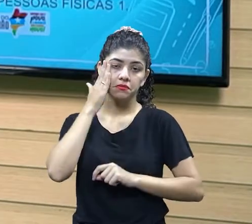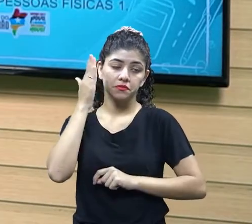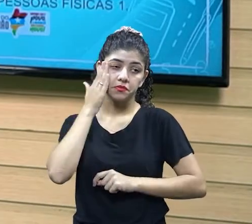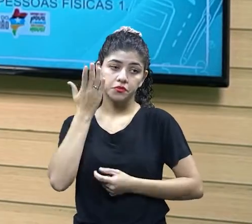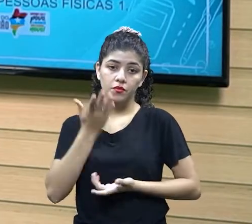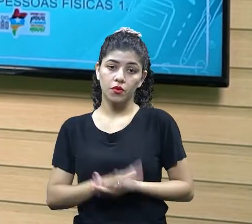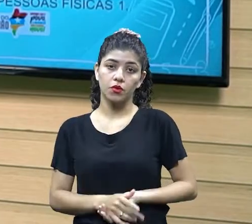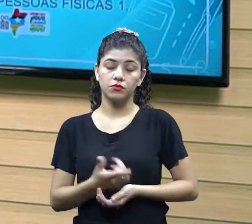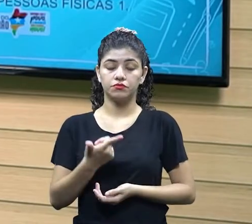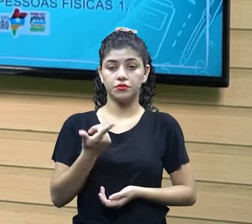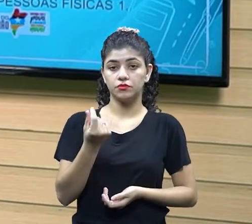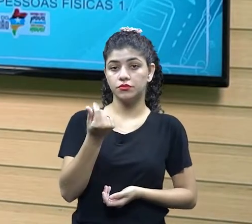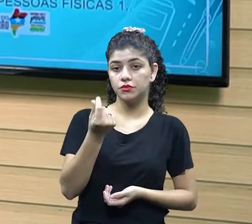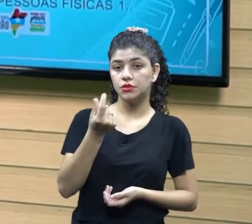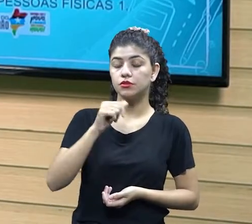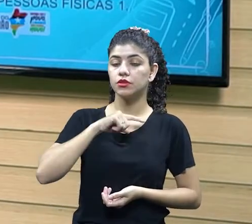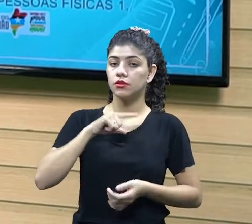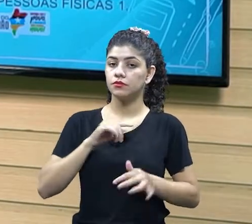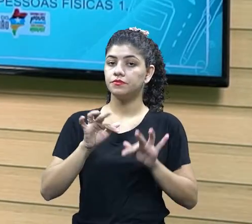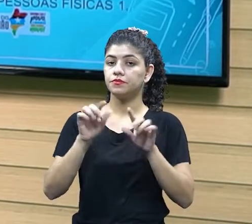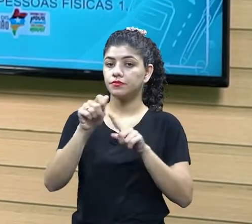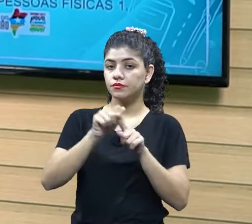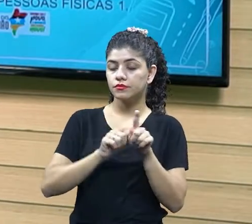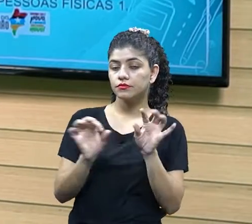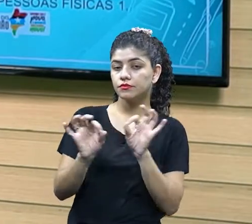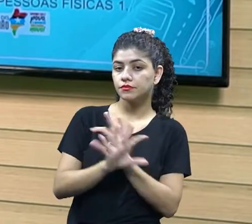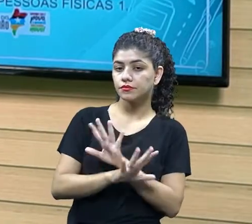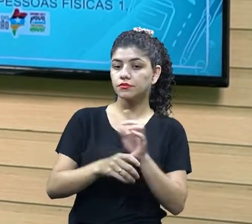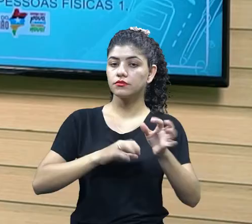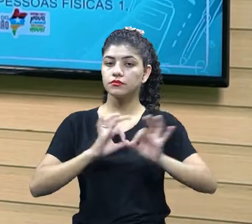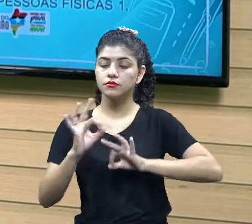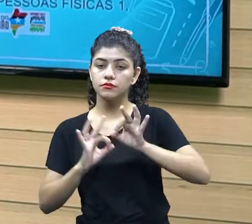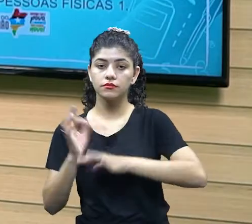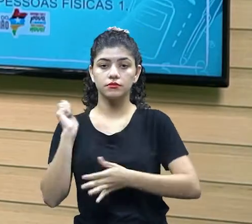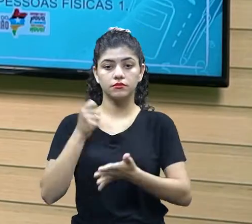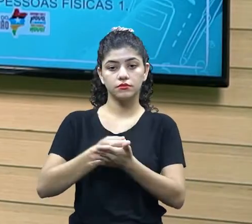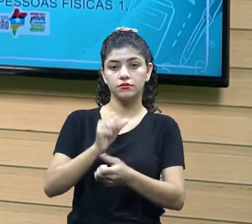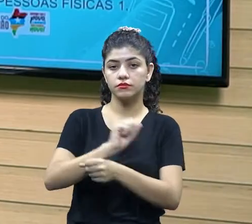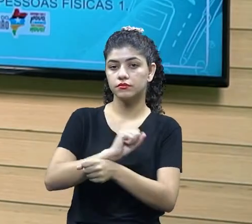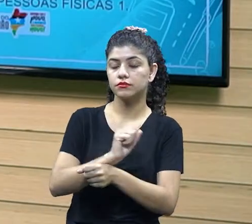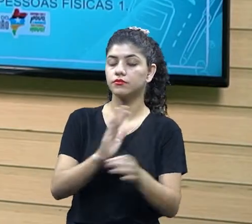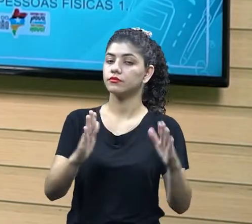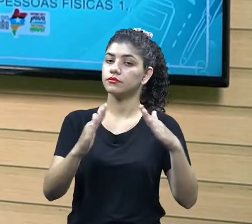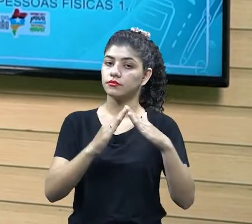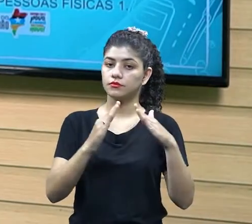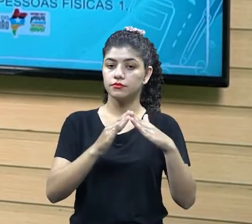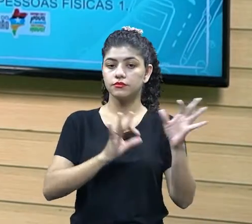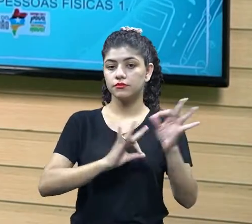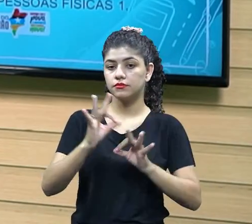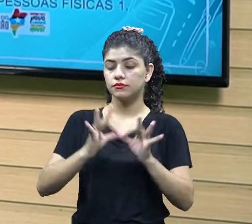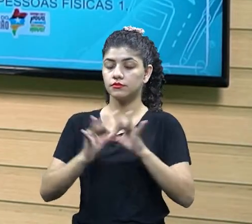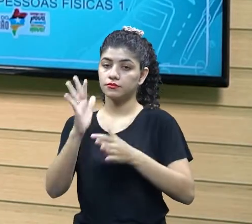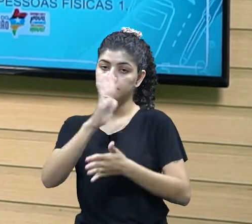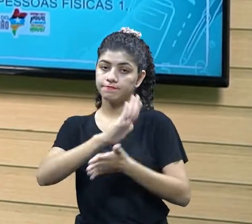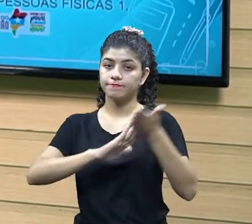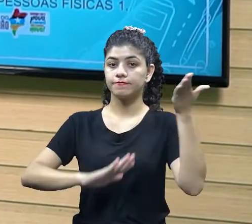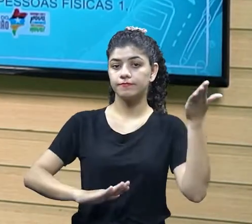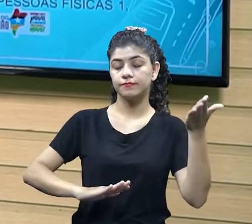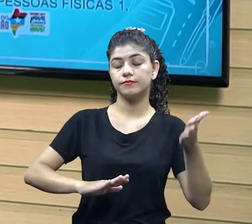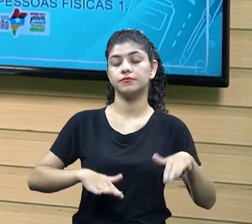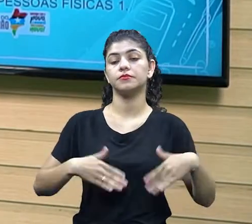mês para, sei lá, planejar comprar um carro, planejar comprar uma casa, planejar fazer uma viagem,